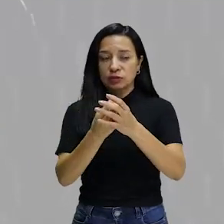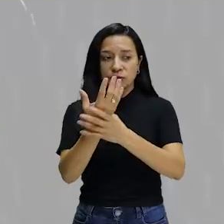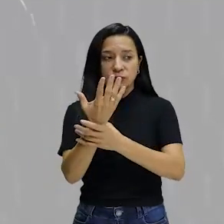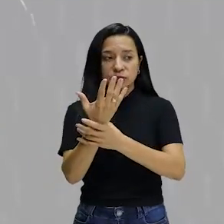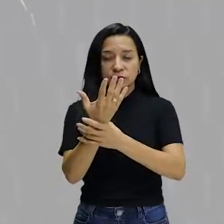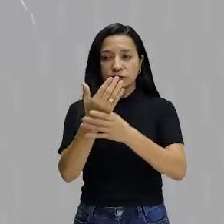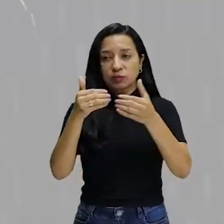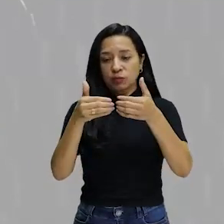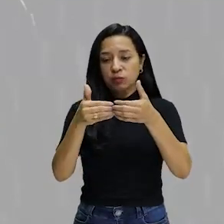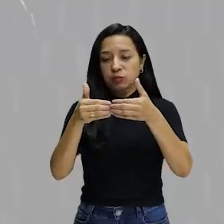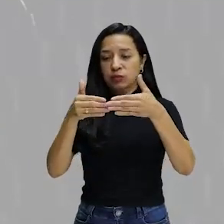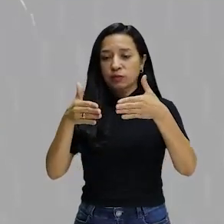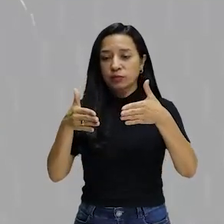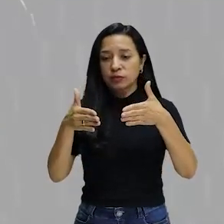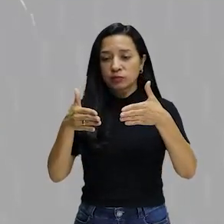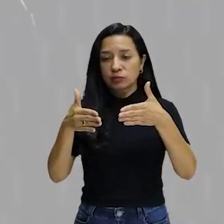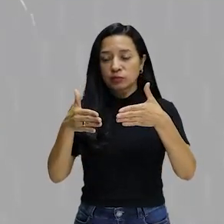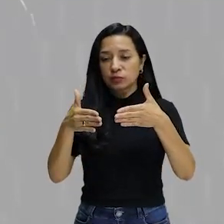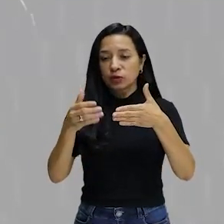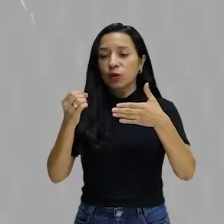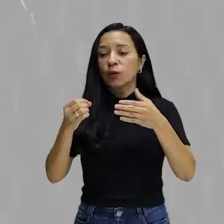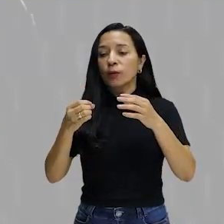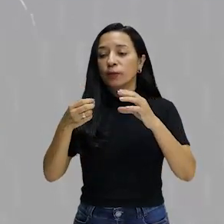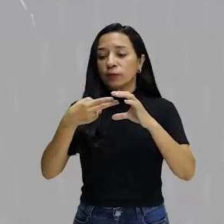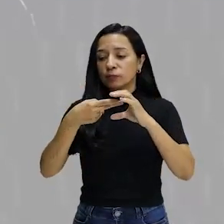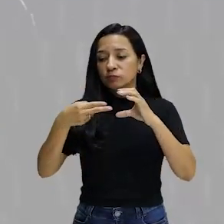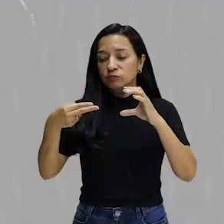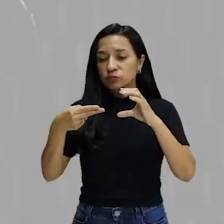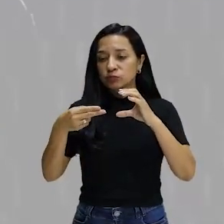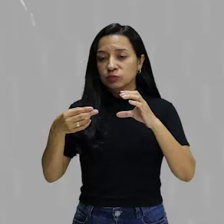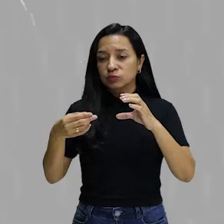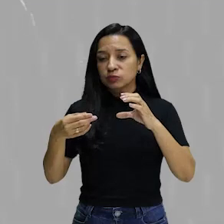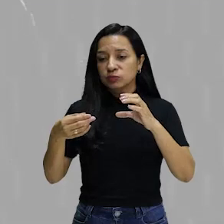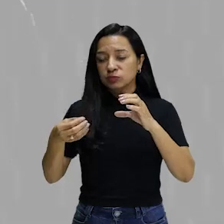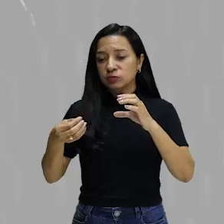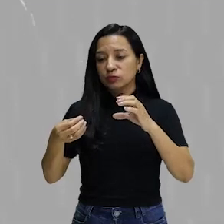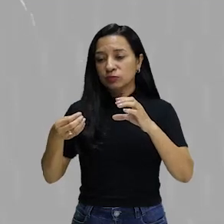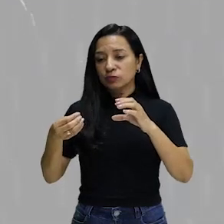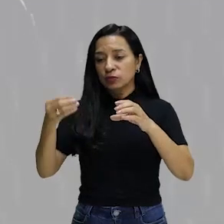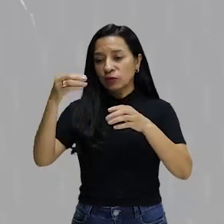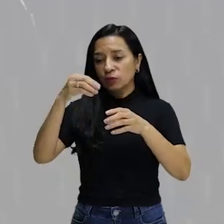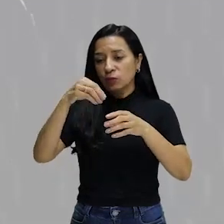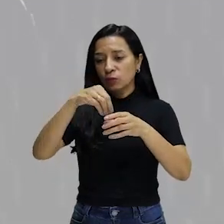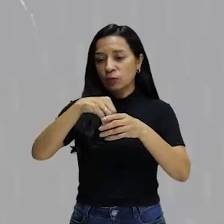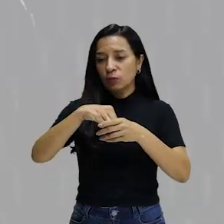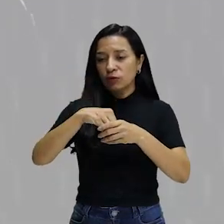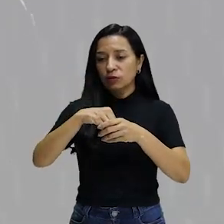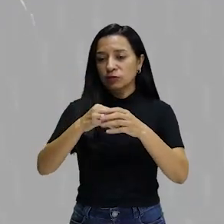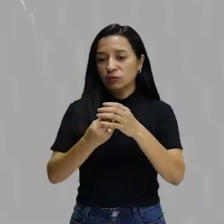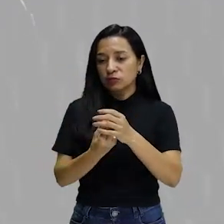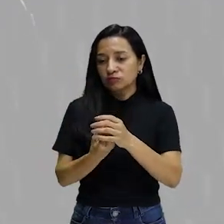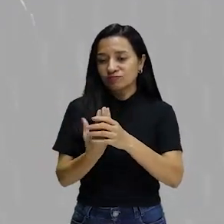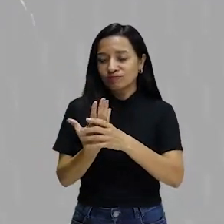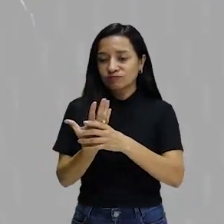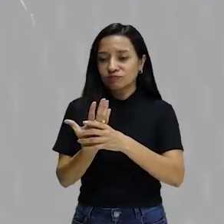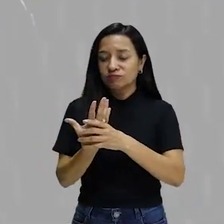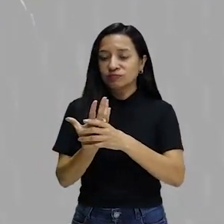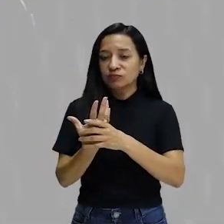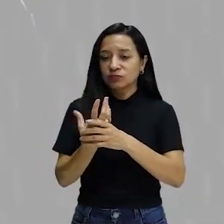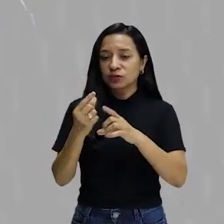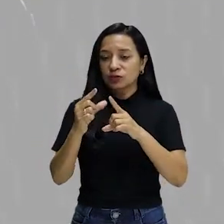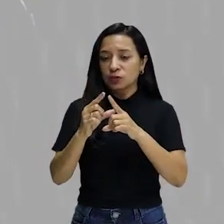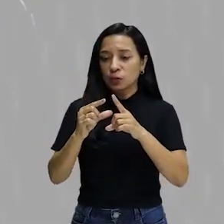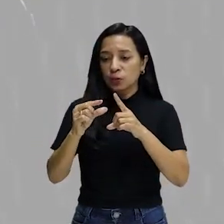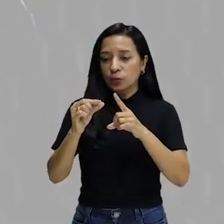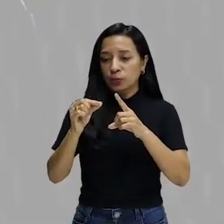eles vão se abrir. Por quê? As células guarda que formam esses estômatos ficam cheias, ficam túrgidas. E quando elas